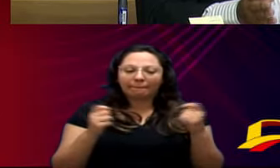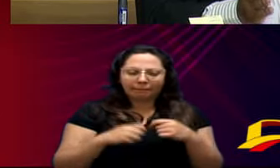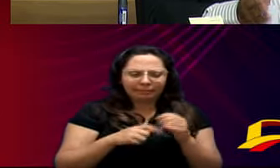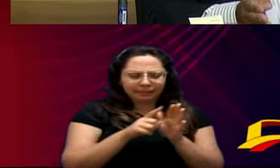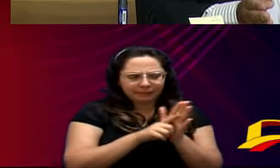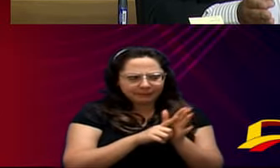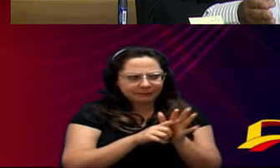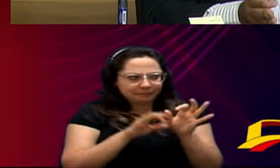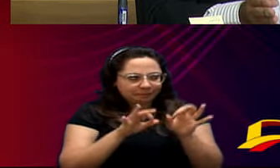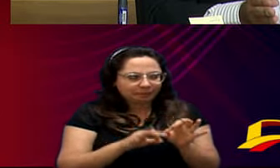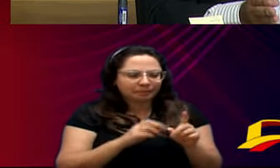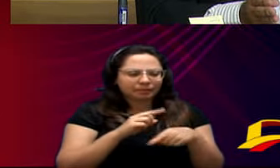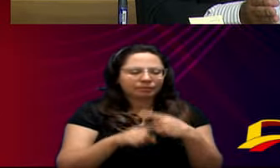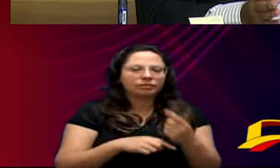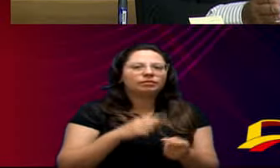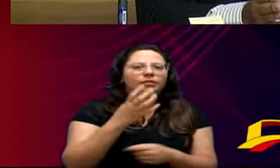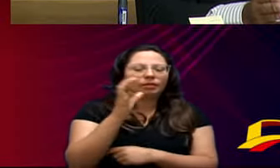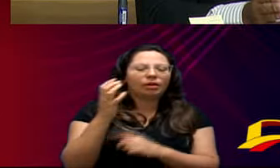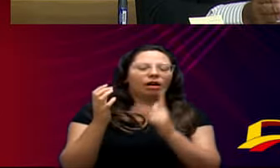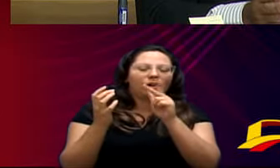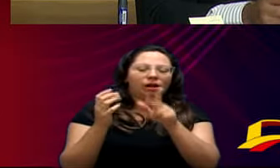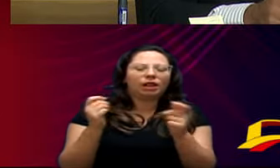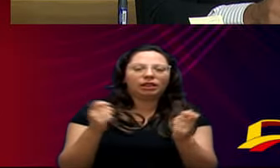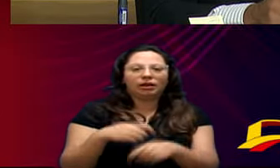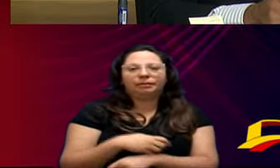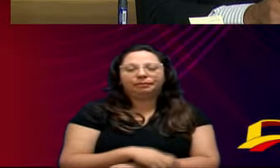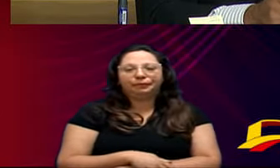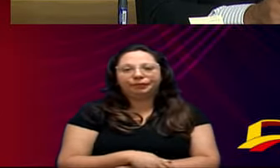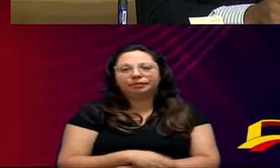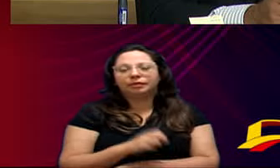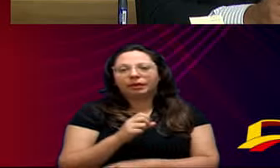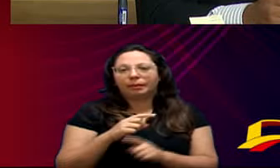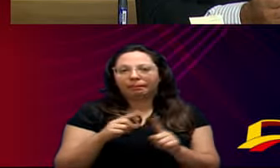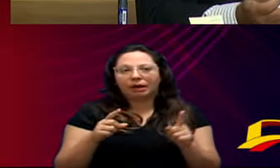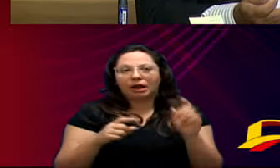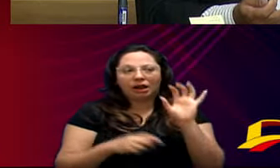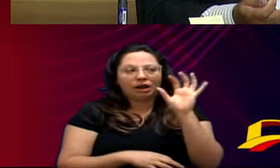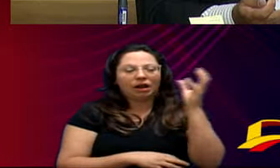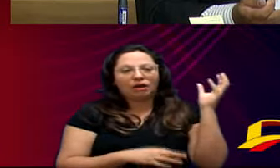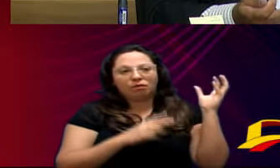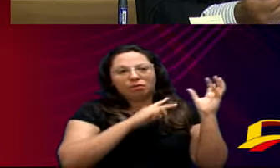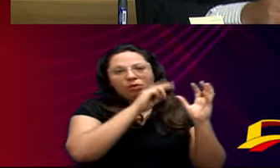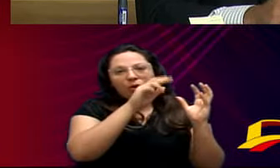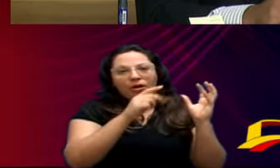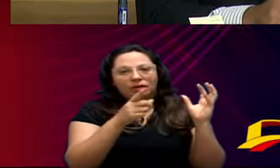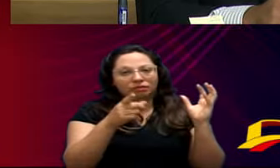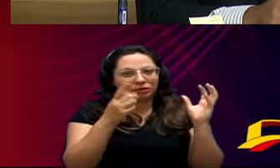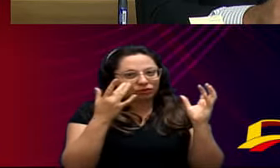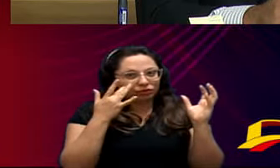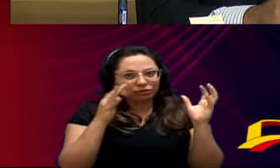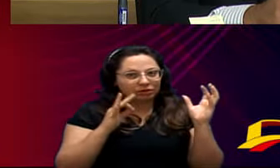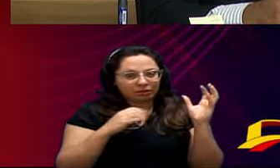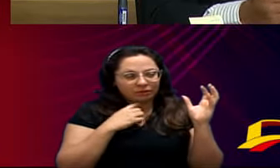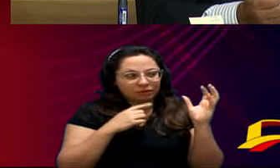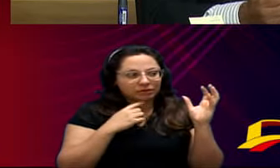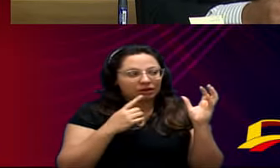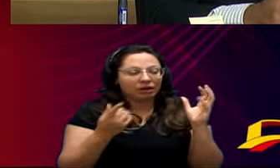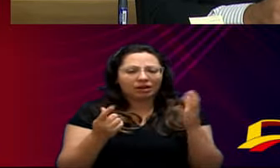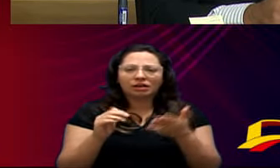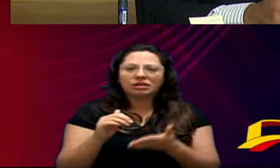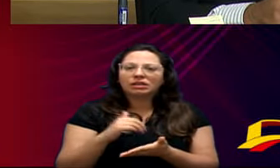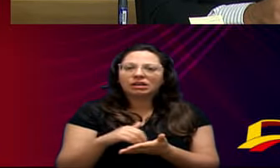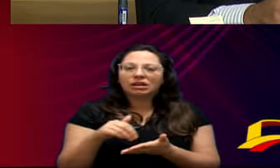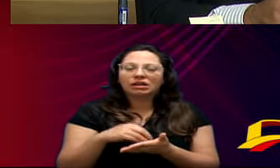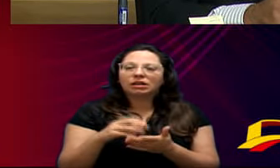o corte paraes que irão zerar isso esses que vão zerar mas as podas de aves o senhor não tem Esse controle não porque não é a ve só a secretaria de meio ambiente é uma um